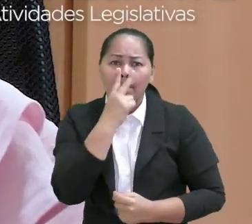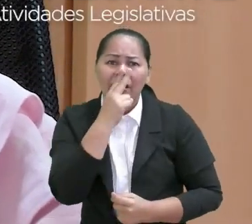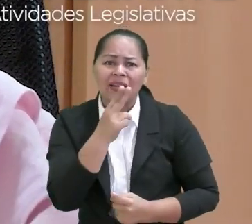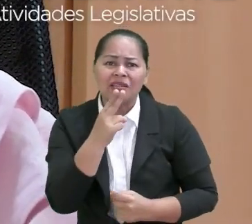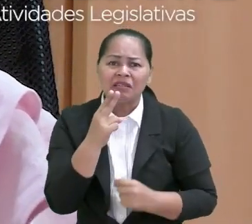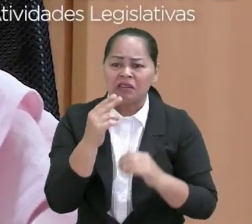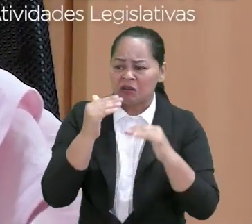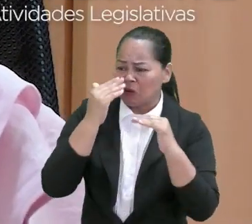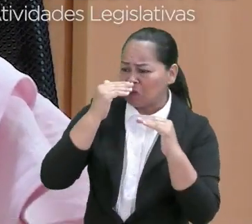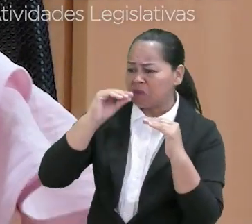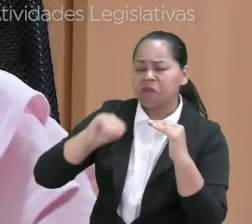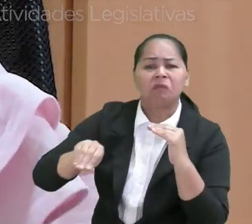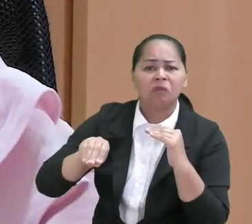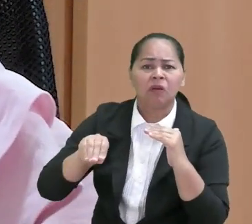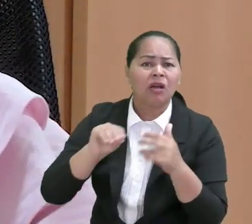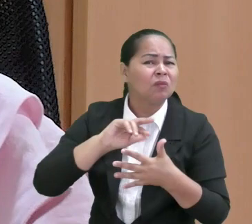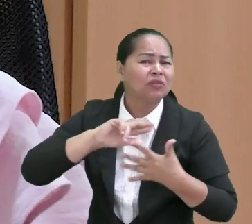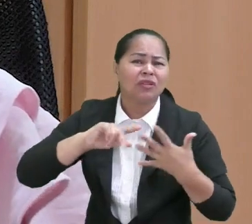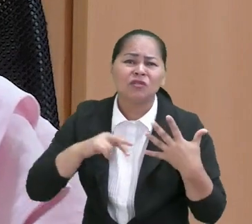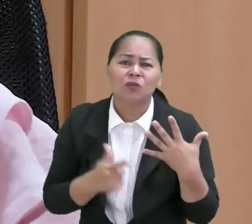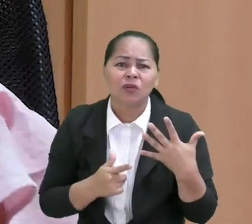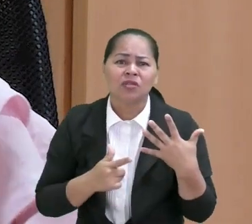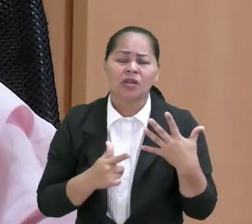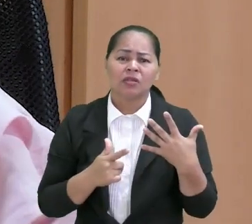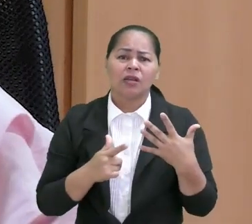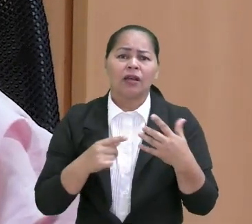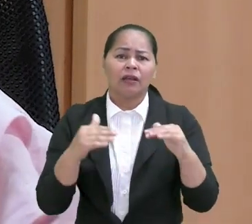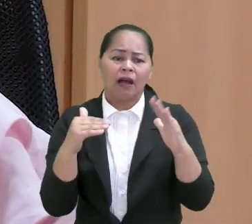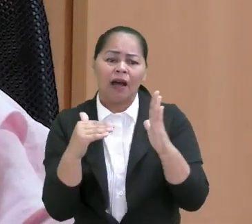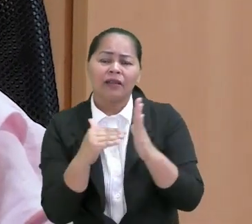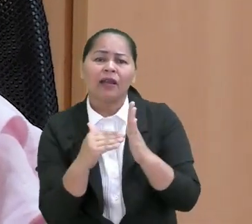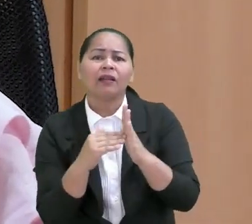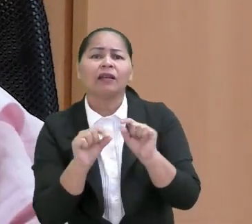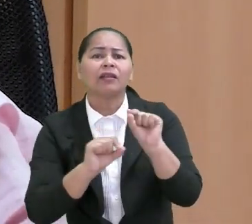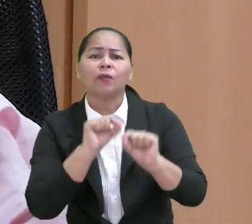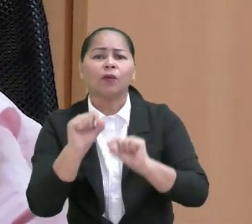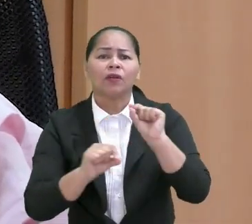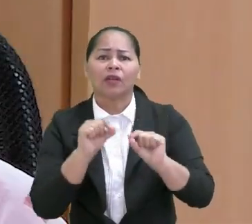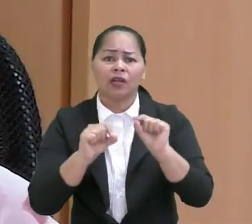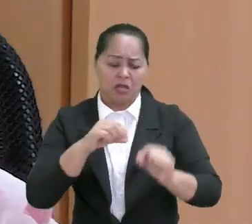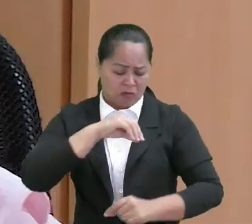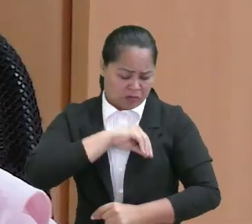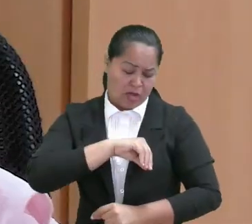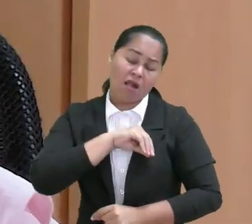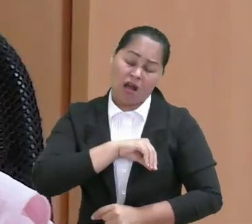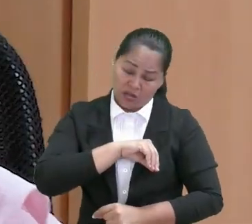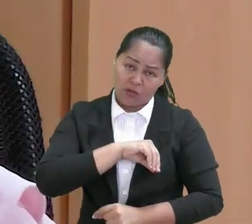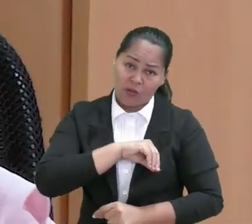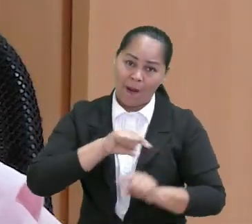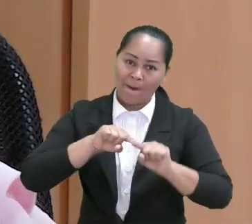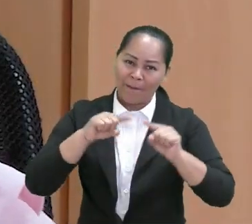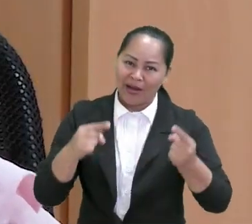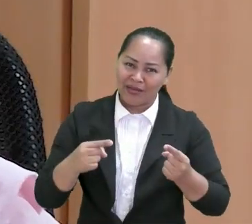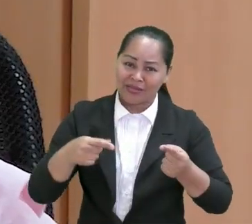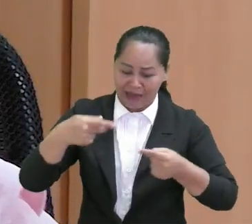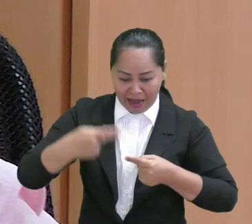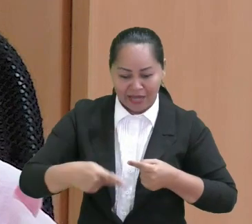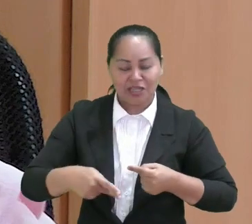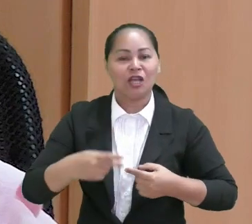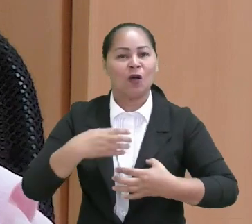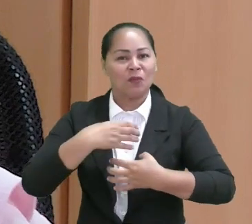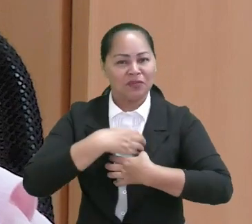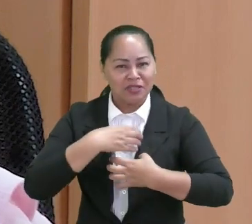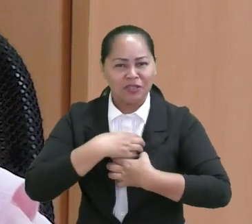desvalorizada em muitas coisas, até inclusive, falando de modo geral, no salário. Então eu me sinto extremamente